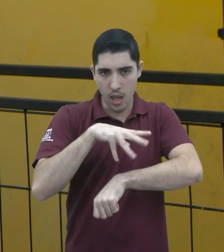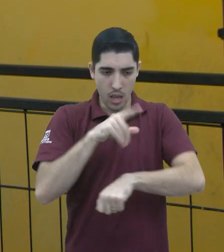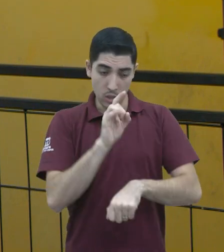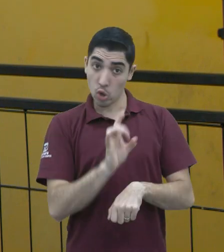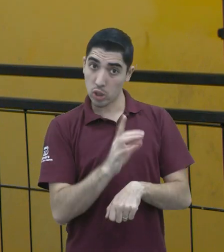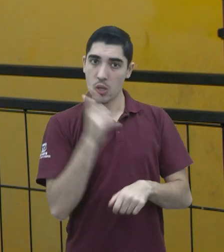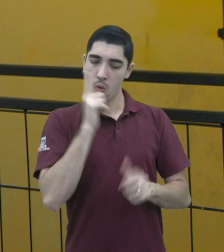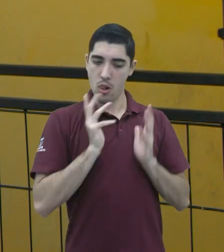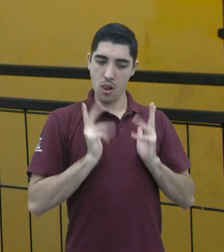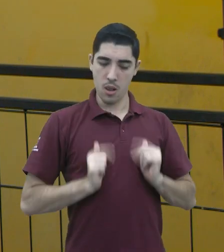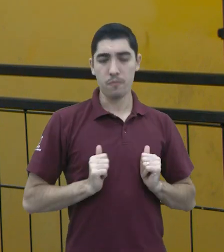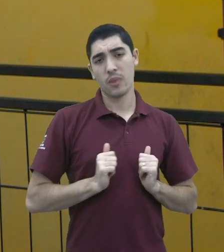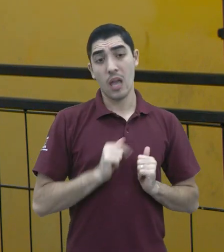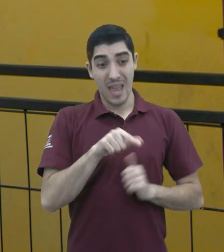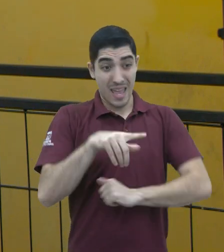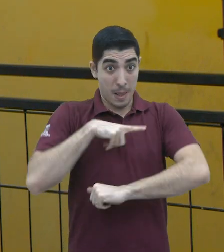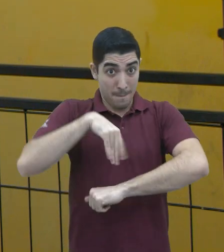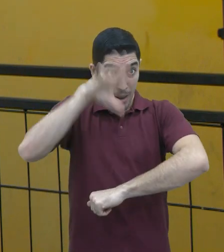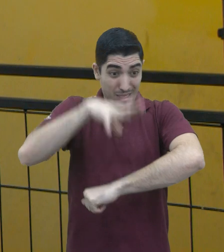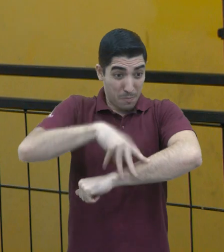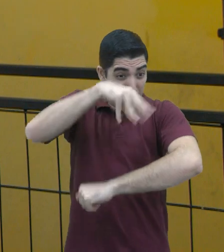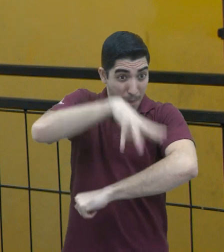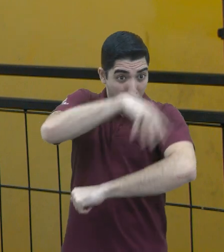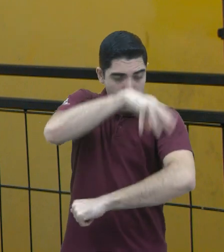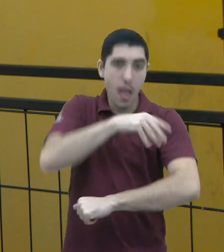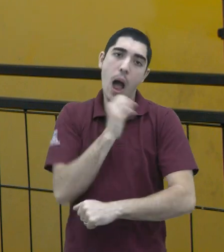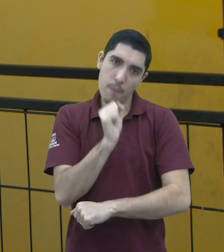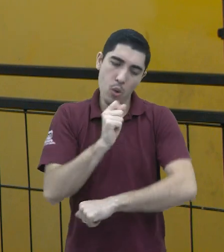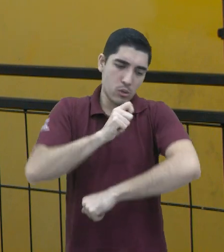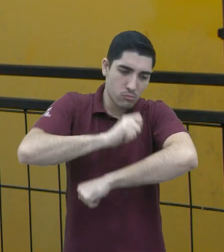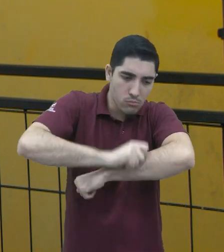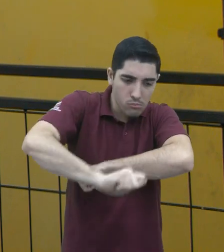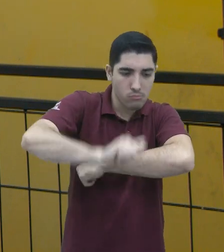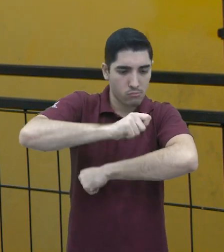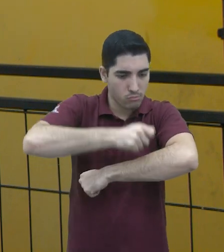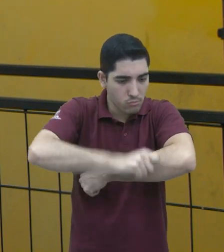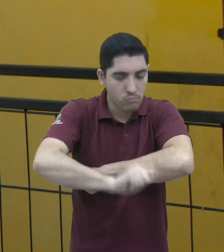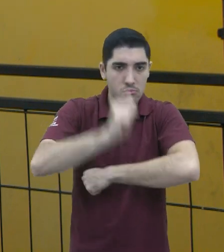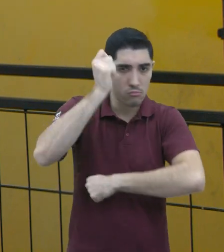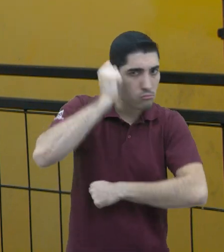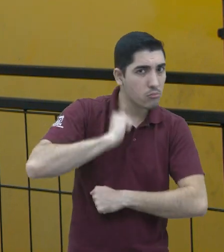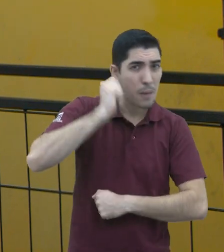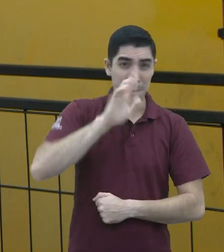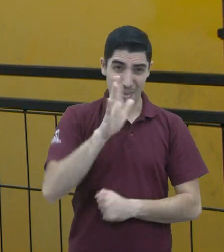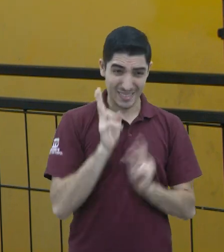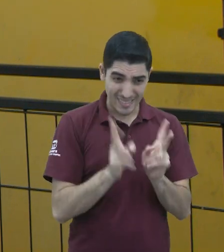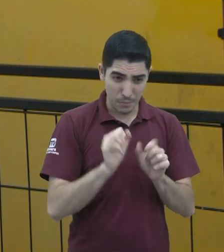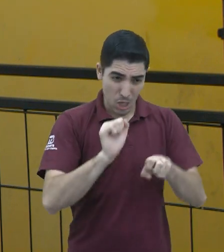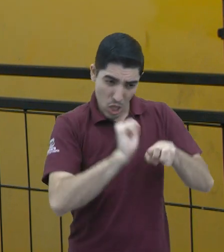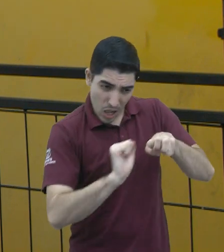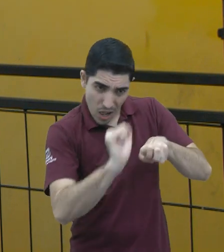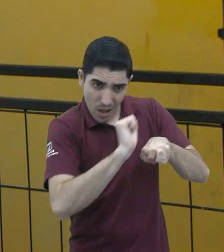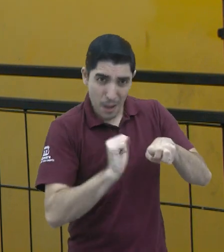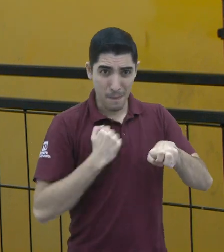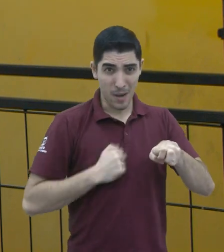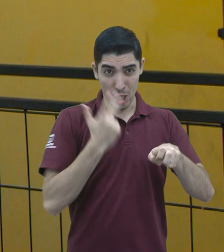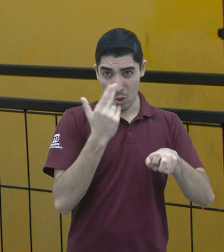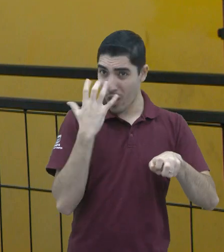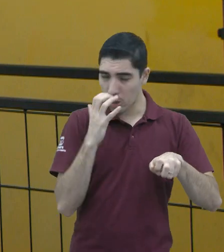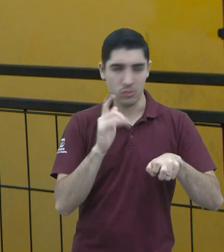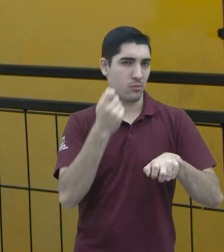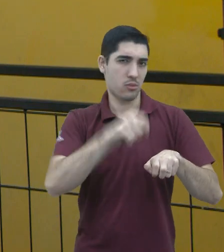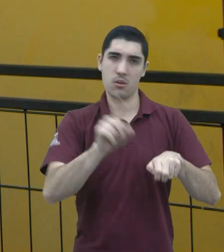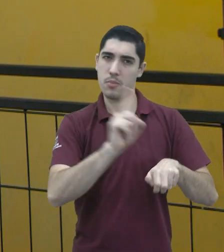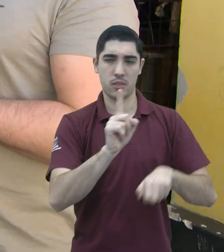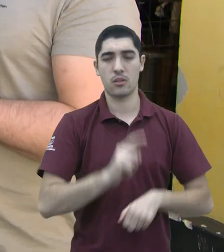Esses mais peludinhos, assim, uma tosa de vez em quando é legal fazer, mas assim, banho com frequência igual cachorro